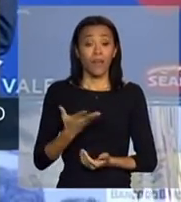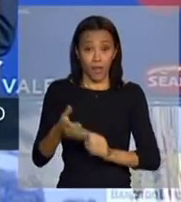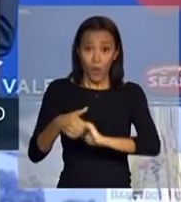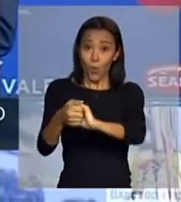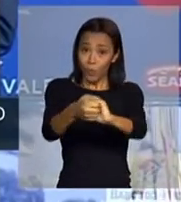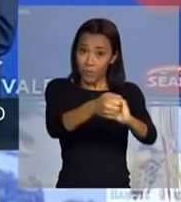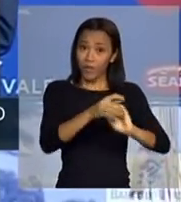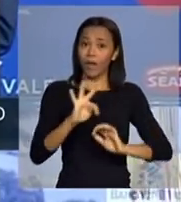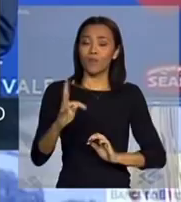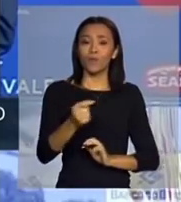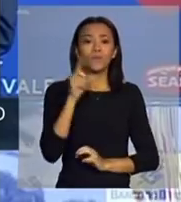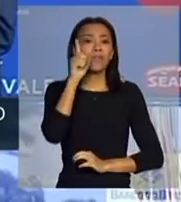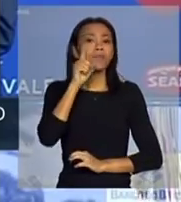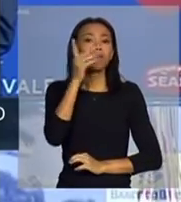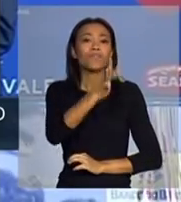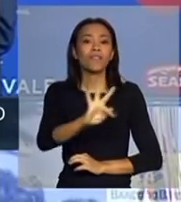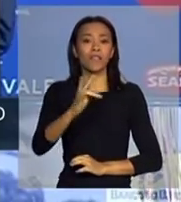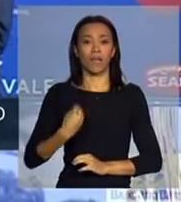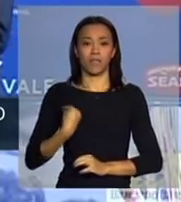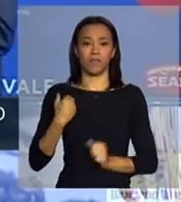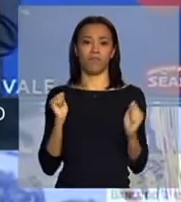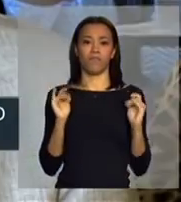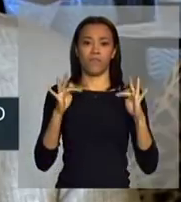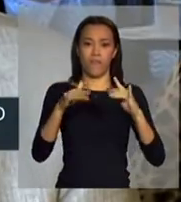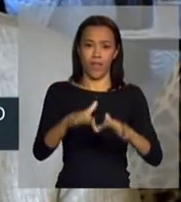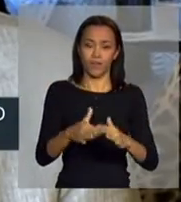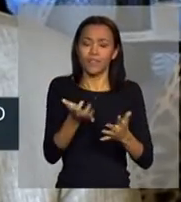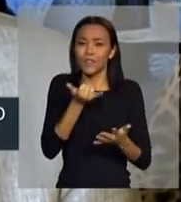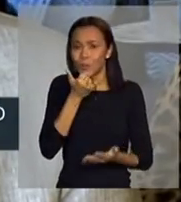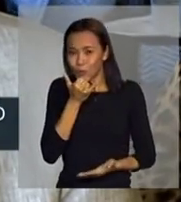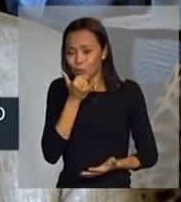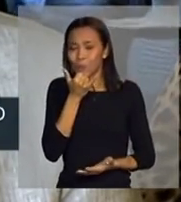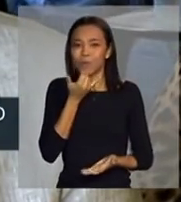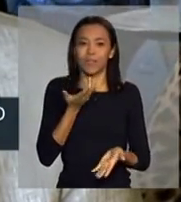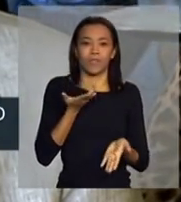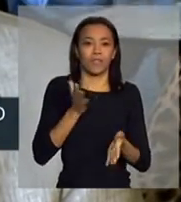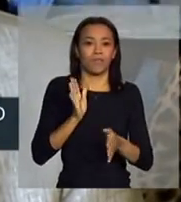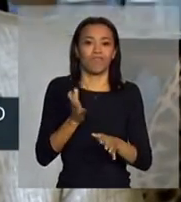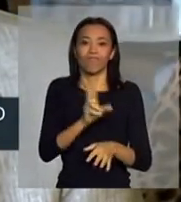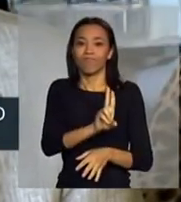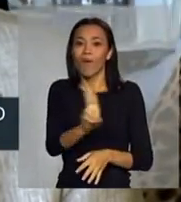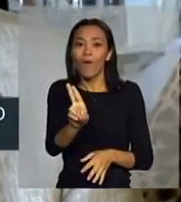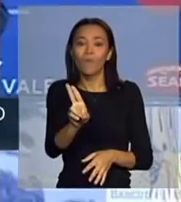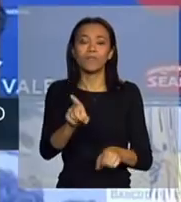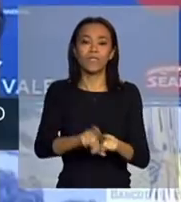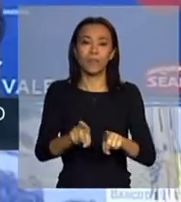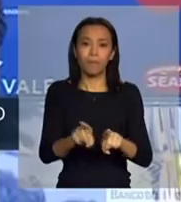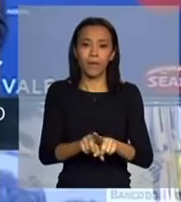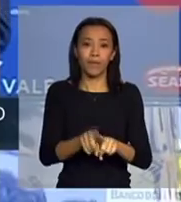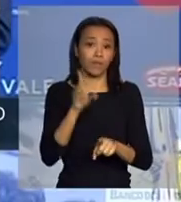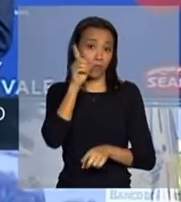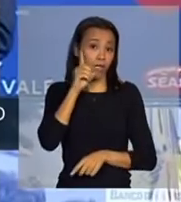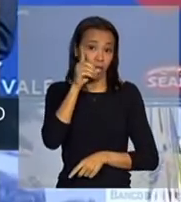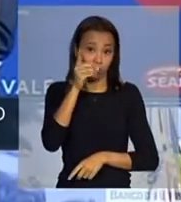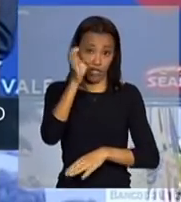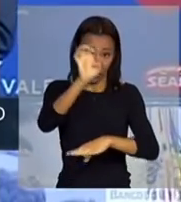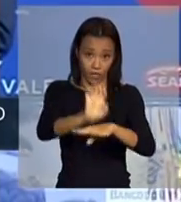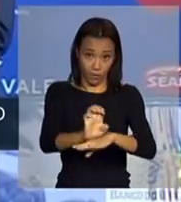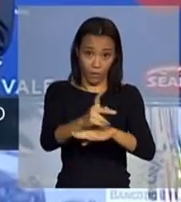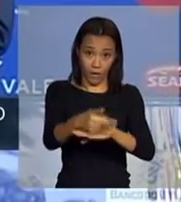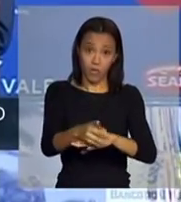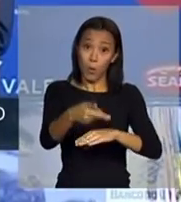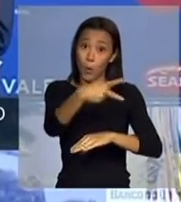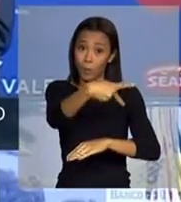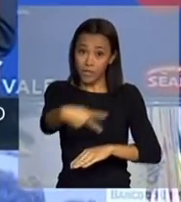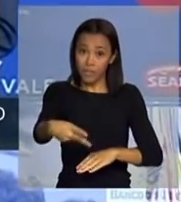os deputados federais aqui presentes, perdoe já nominados, também os deputados estaduais, cumprimentar o presidente da